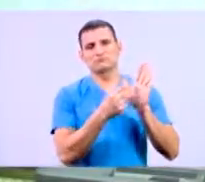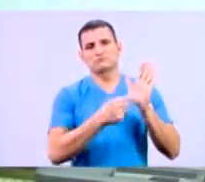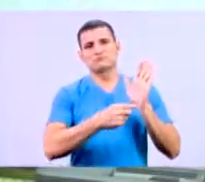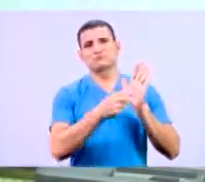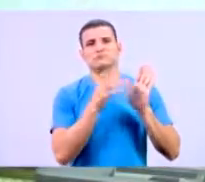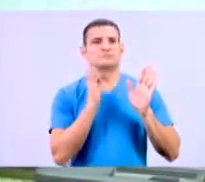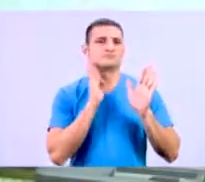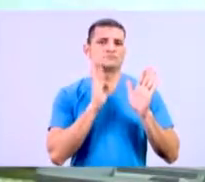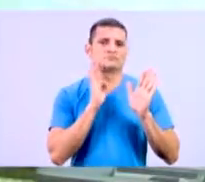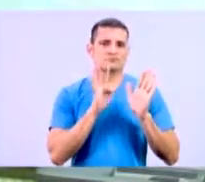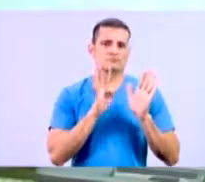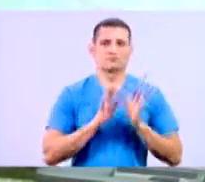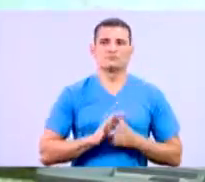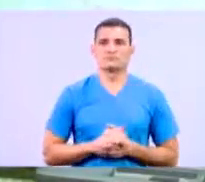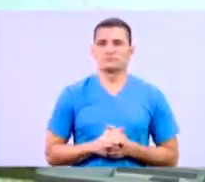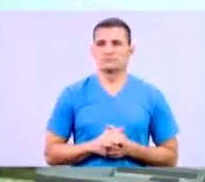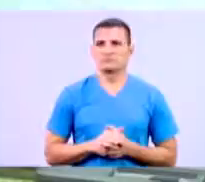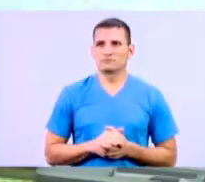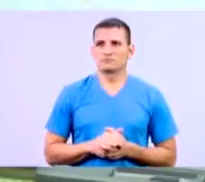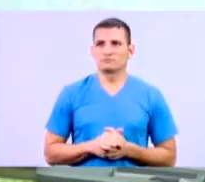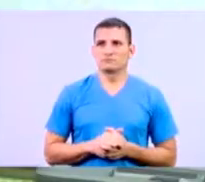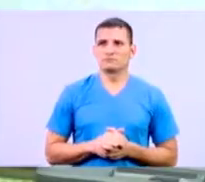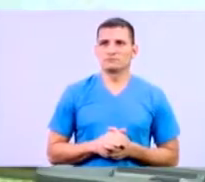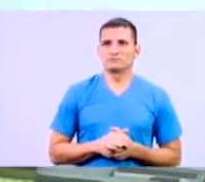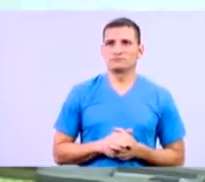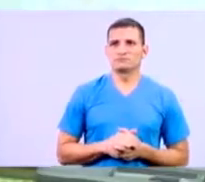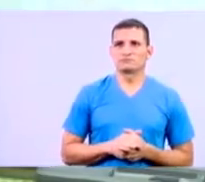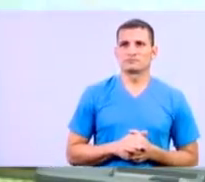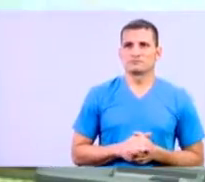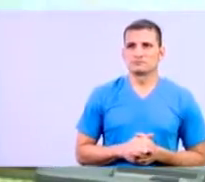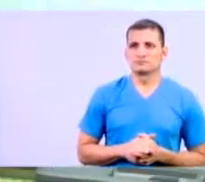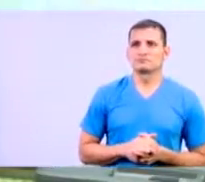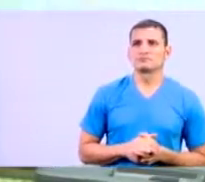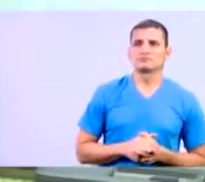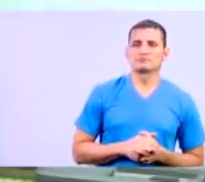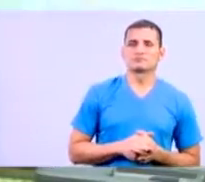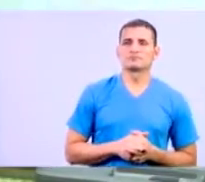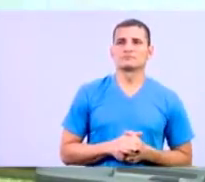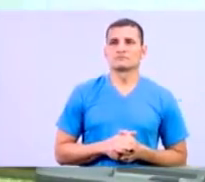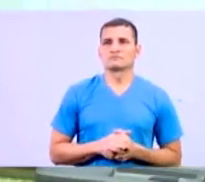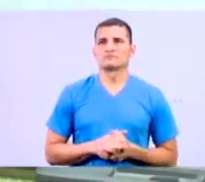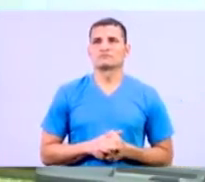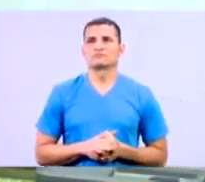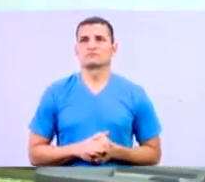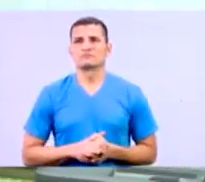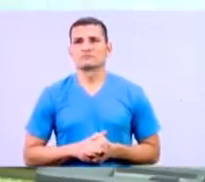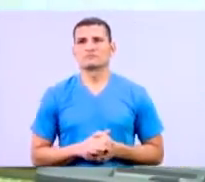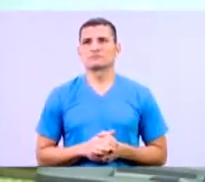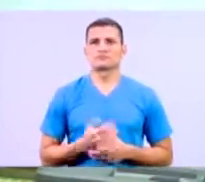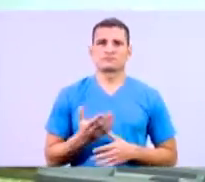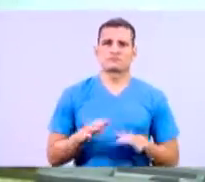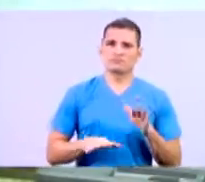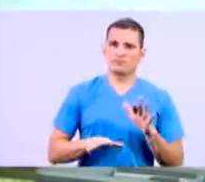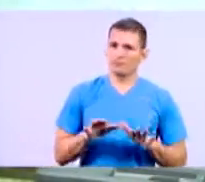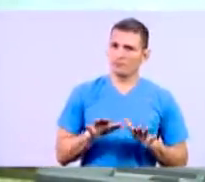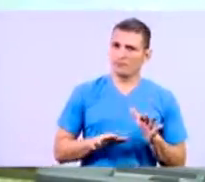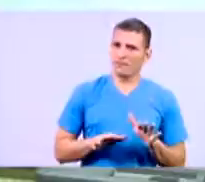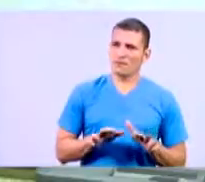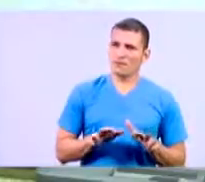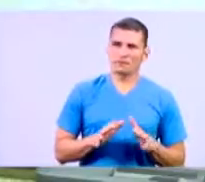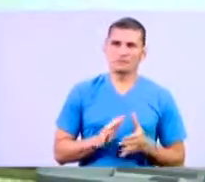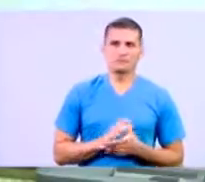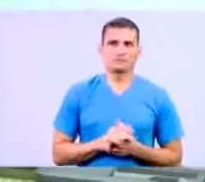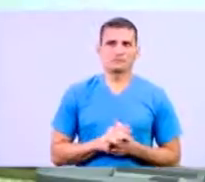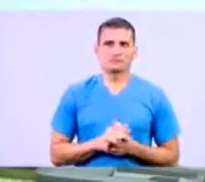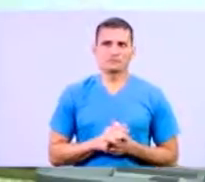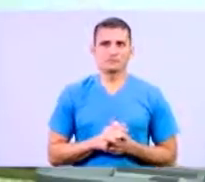vai ver que muitos itens, né, nos atingem diretamente. Às vezes a gente acha que já